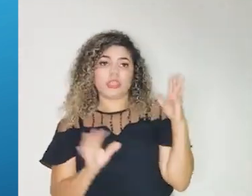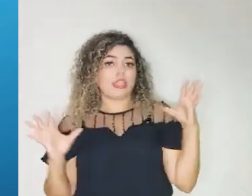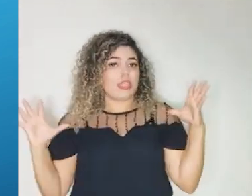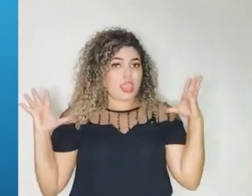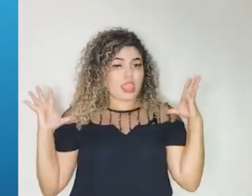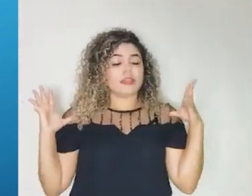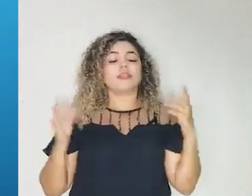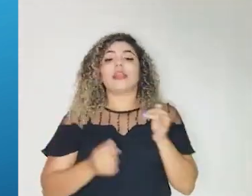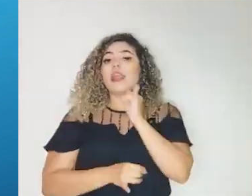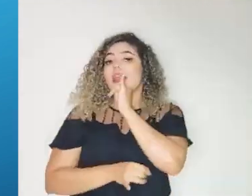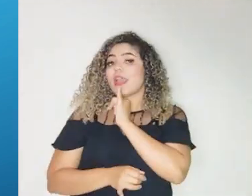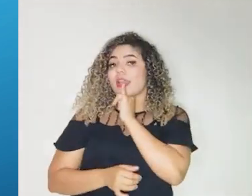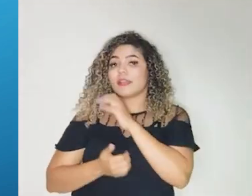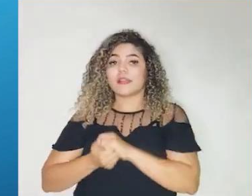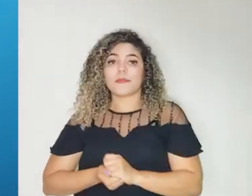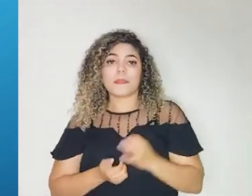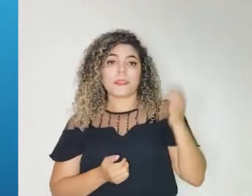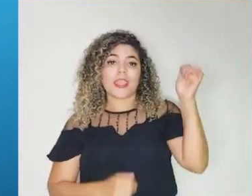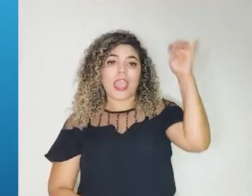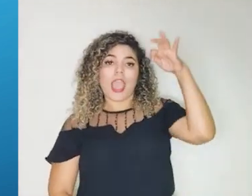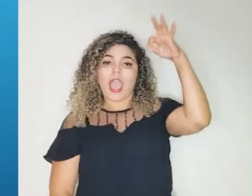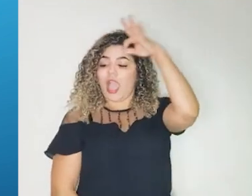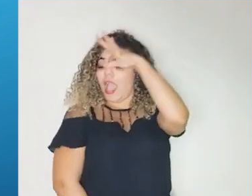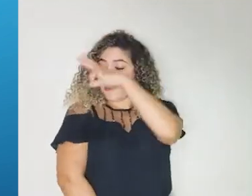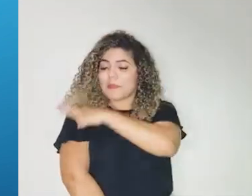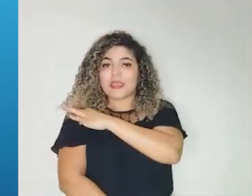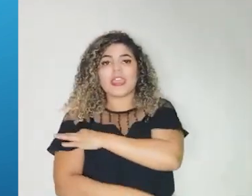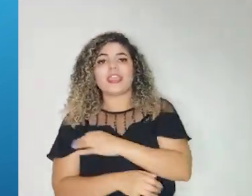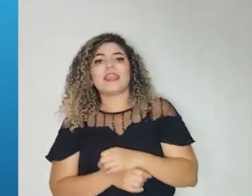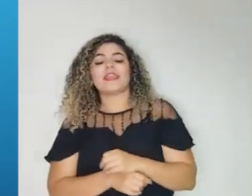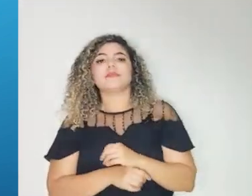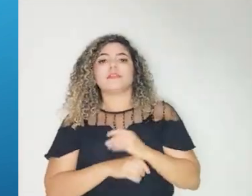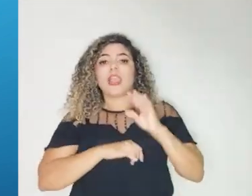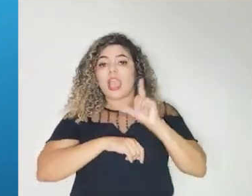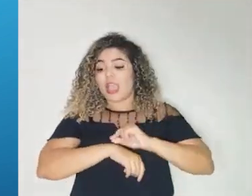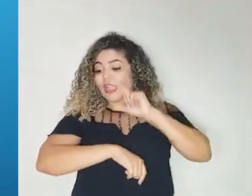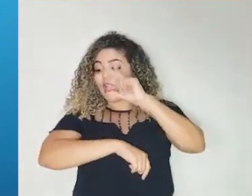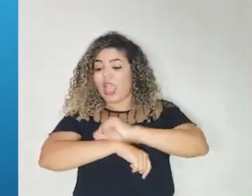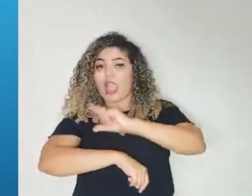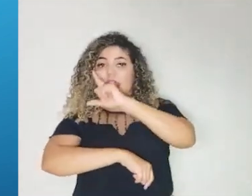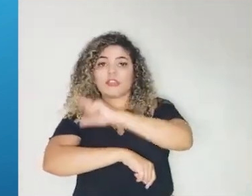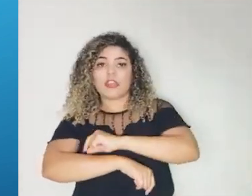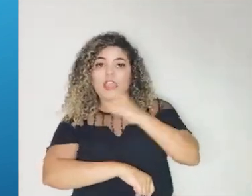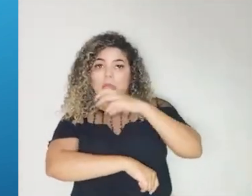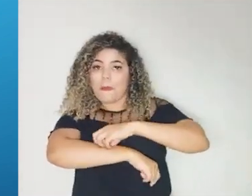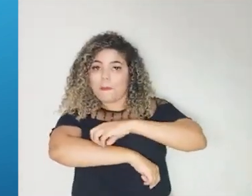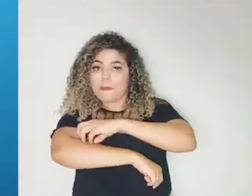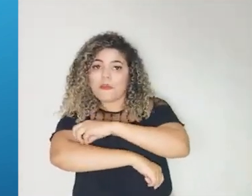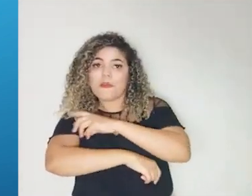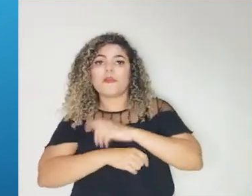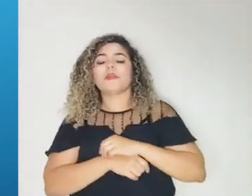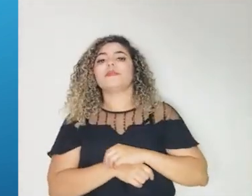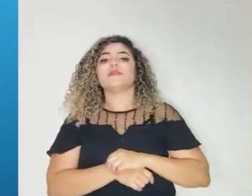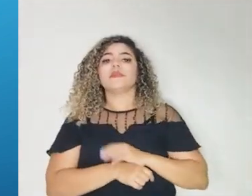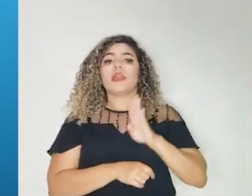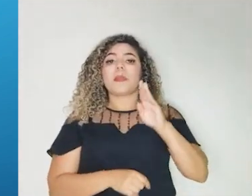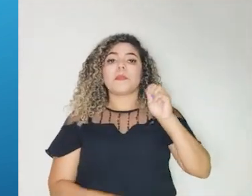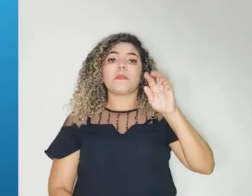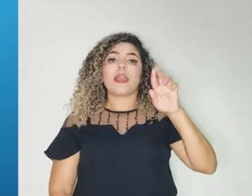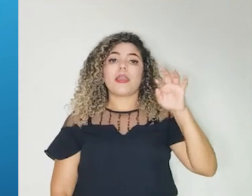asas. Exemplo: abelhas, mariposa, gafanhoto, pulga, traça,